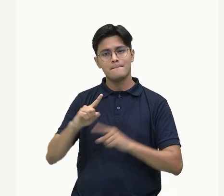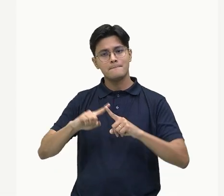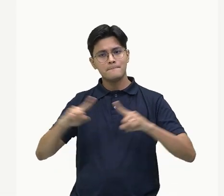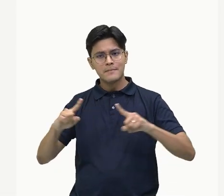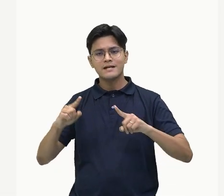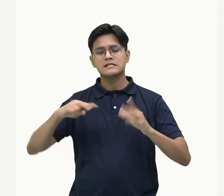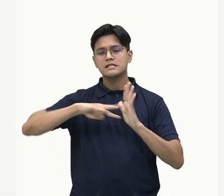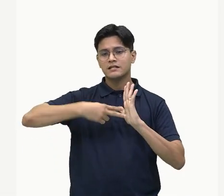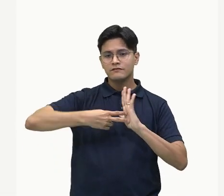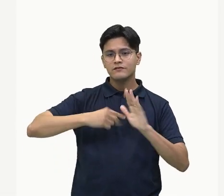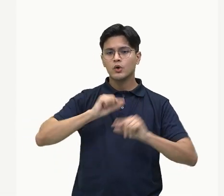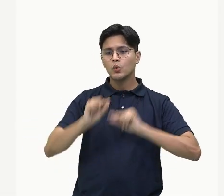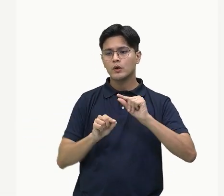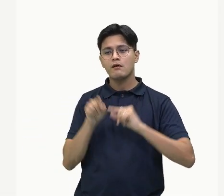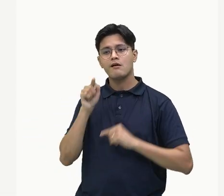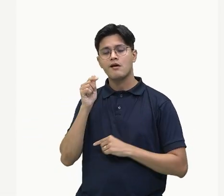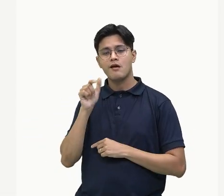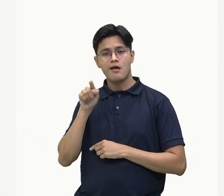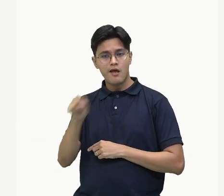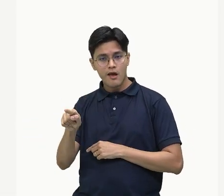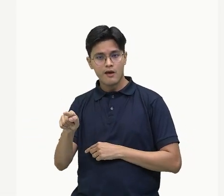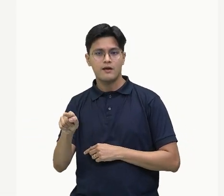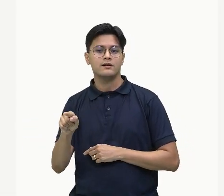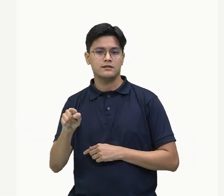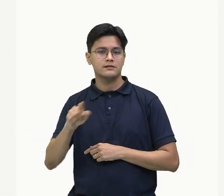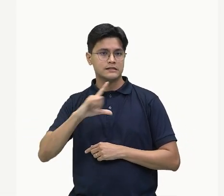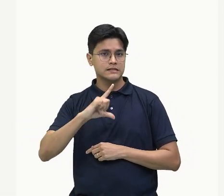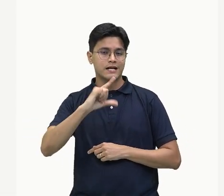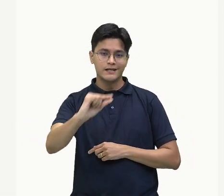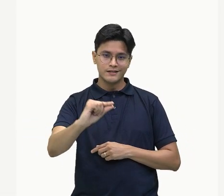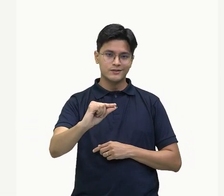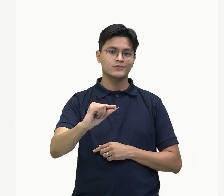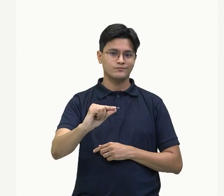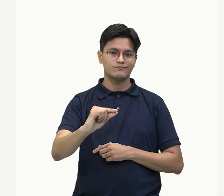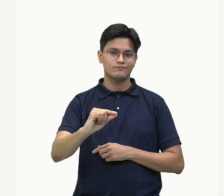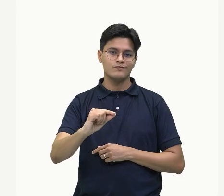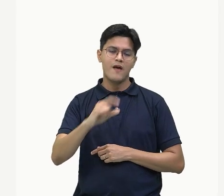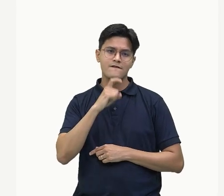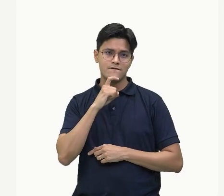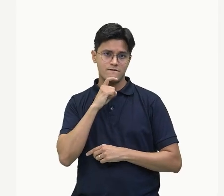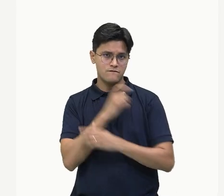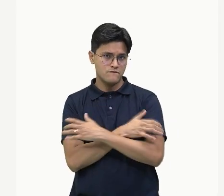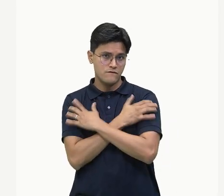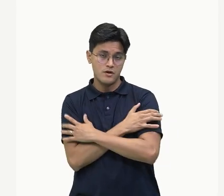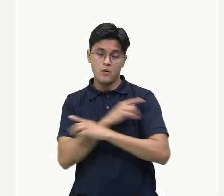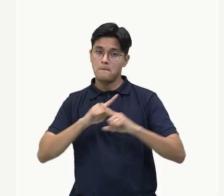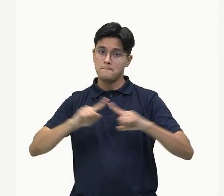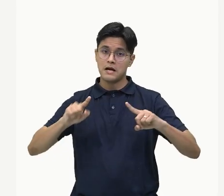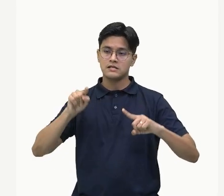conjunção. Ah, teacher, qual é a posição da conjunção, do conectivo? Ele não existe uma posição